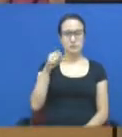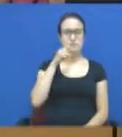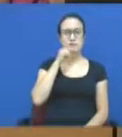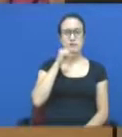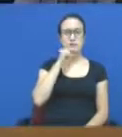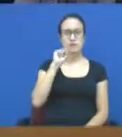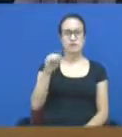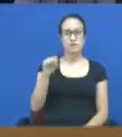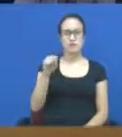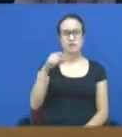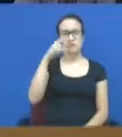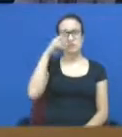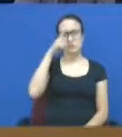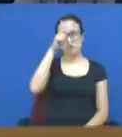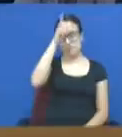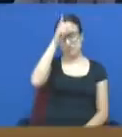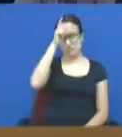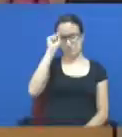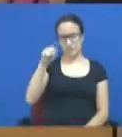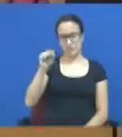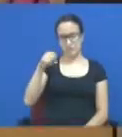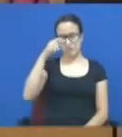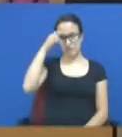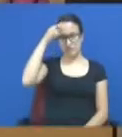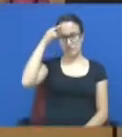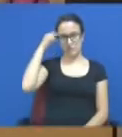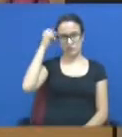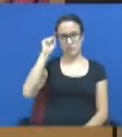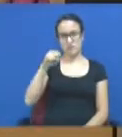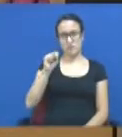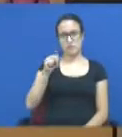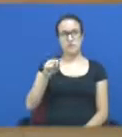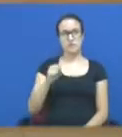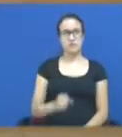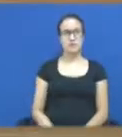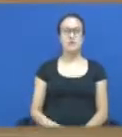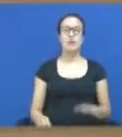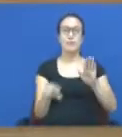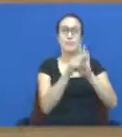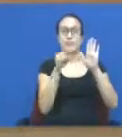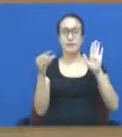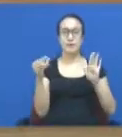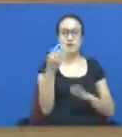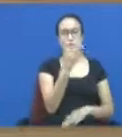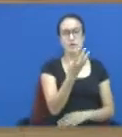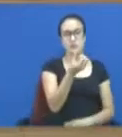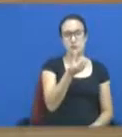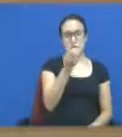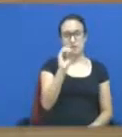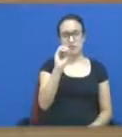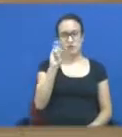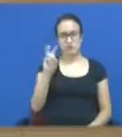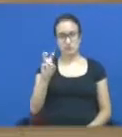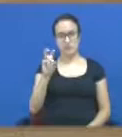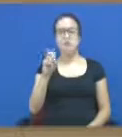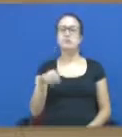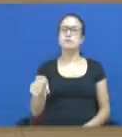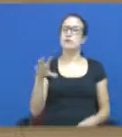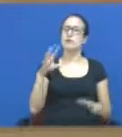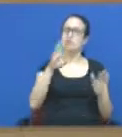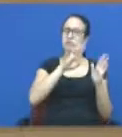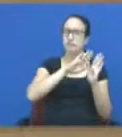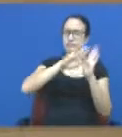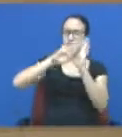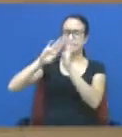Sidney Pascotto. Sim. Eu, Wilson Nunes Cerqueira. Sim. A emenda 4605 foi retirada com o voto favorável de todos os